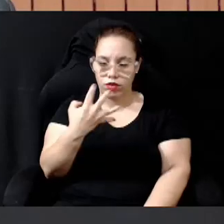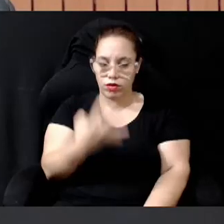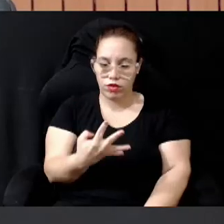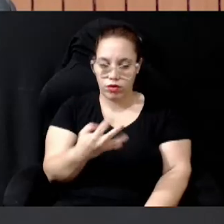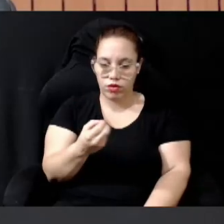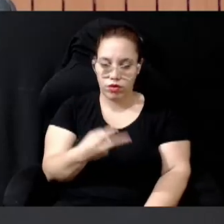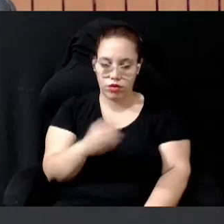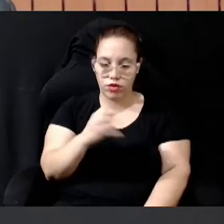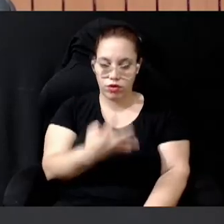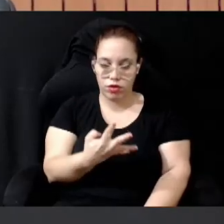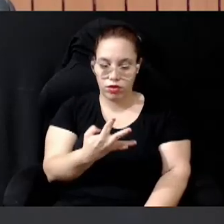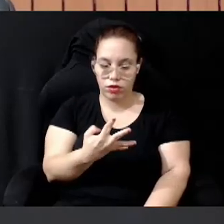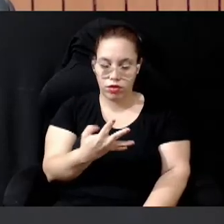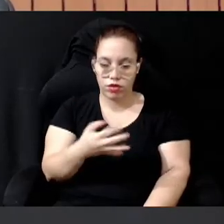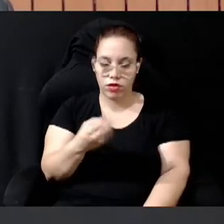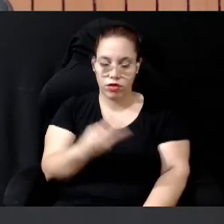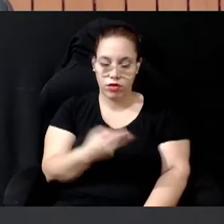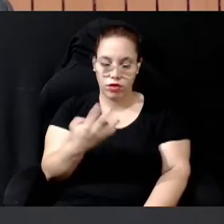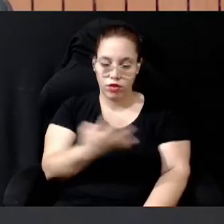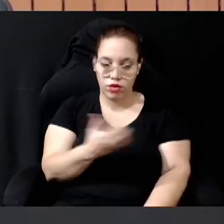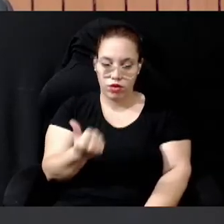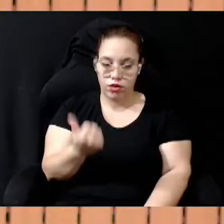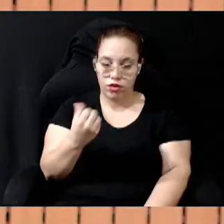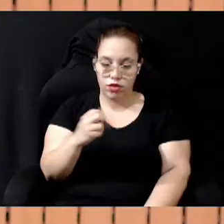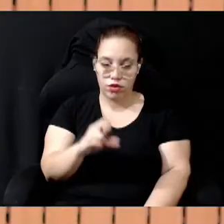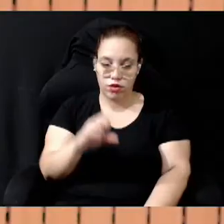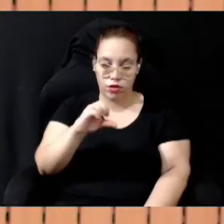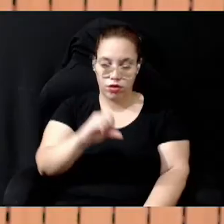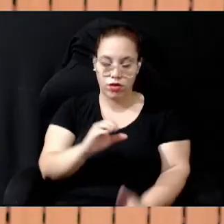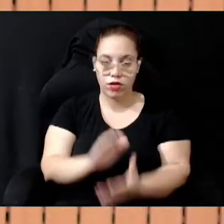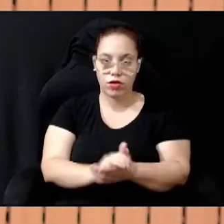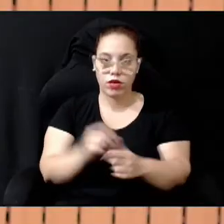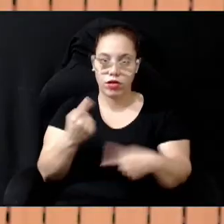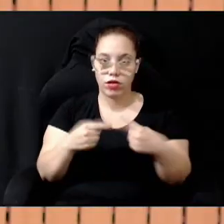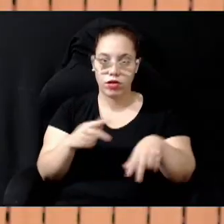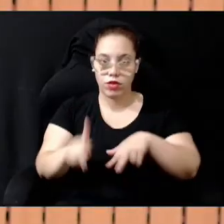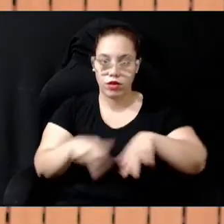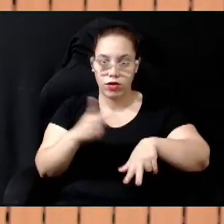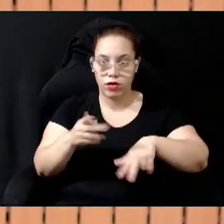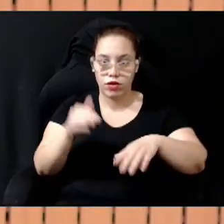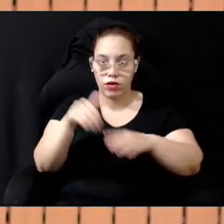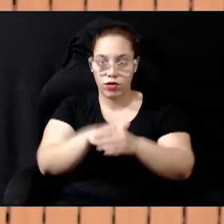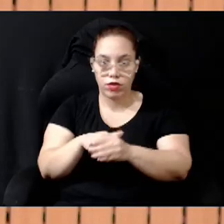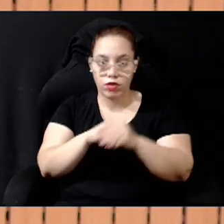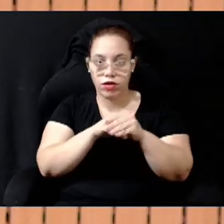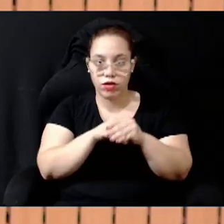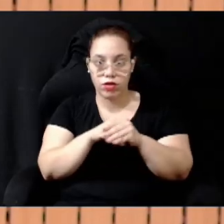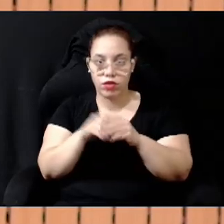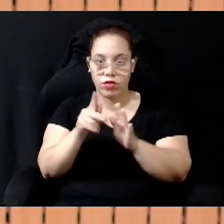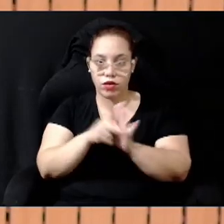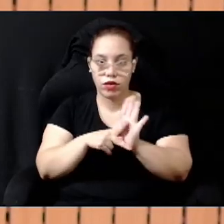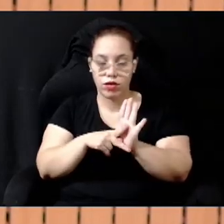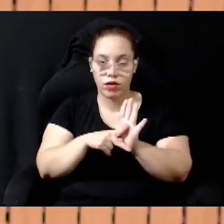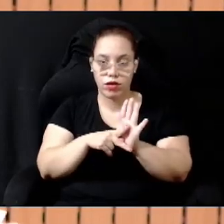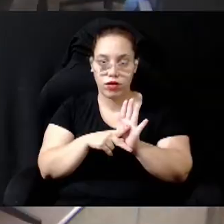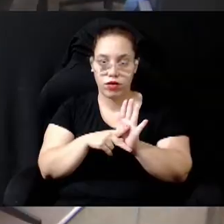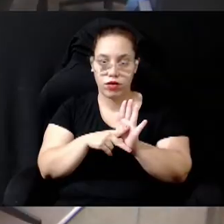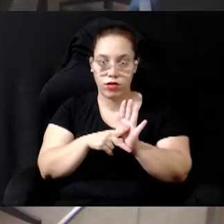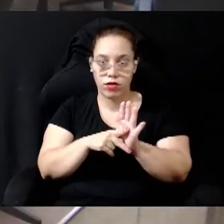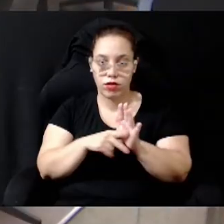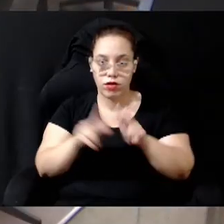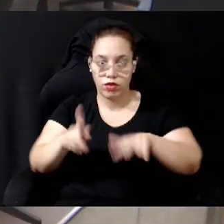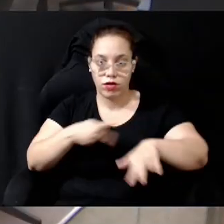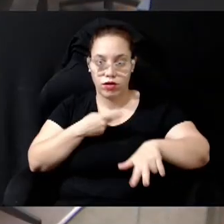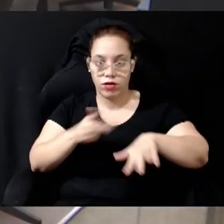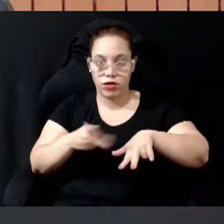214/2024, processo 241959. Em discussão, não havendo vereador a discutir, em votação. Vereadores favoráveis permaneçam como estão.